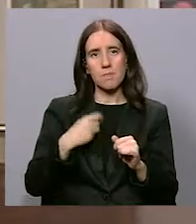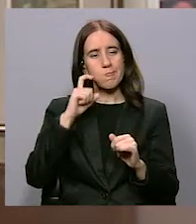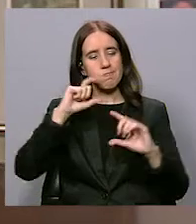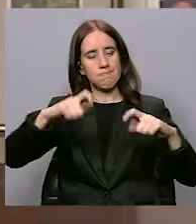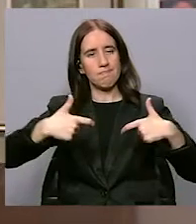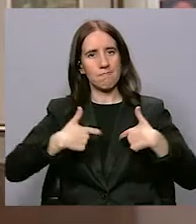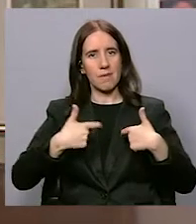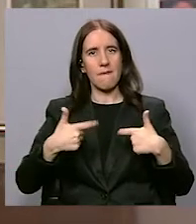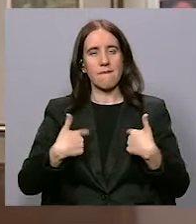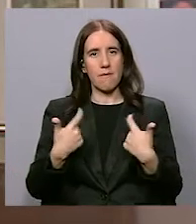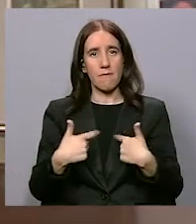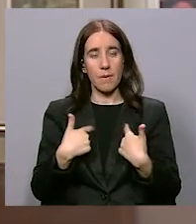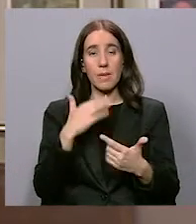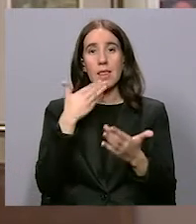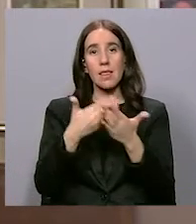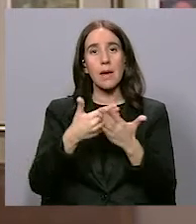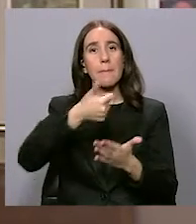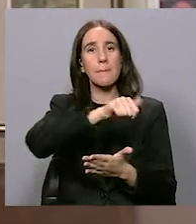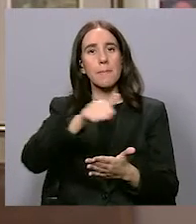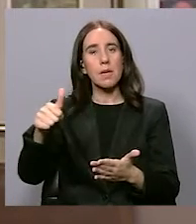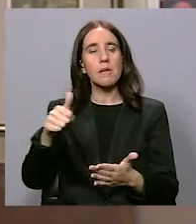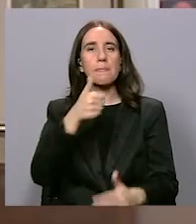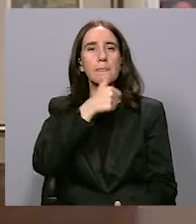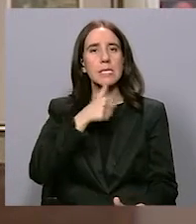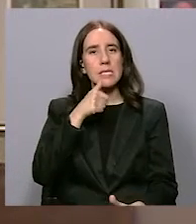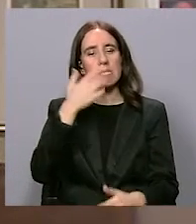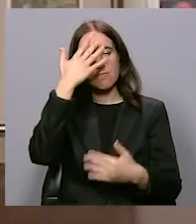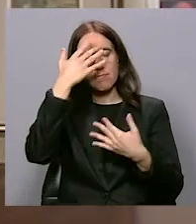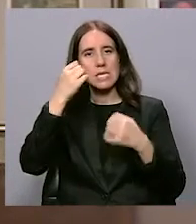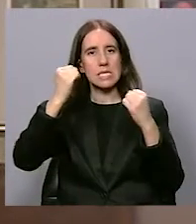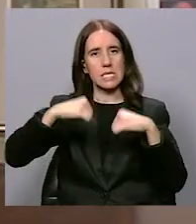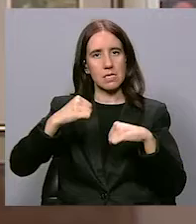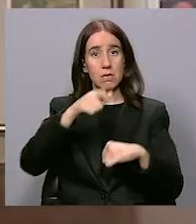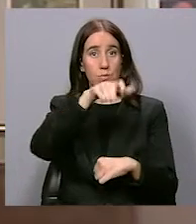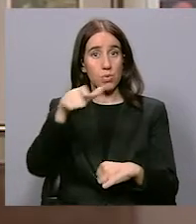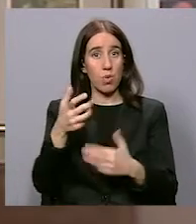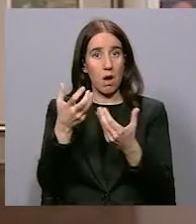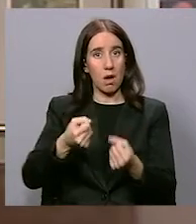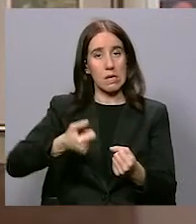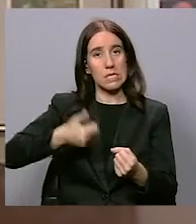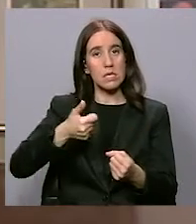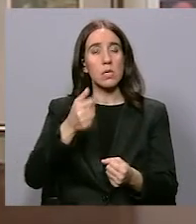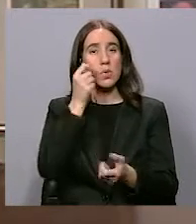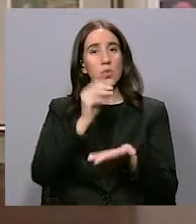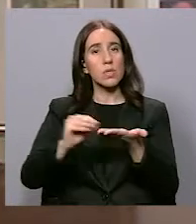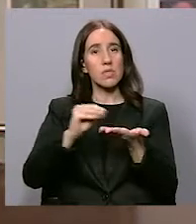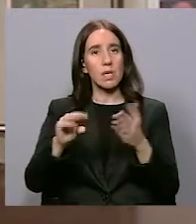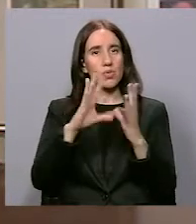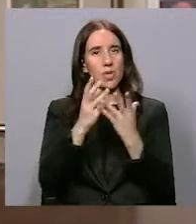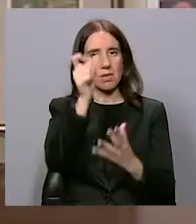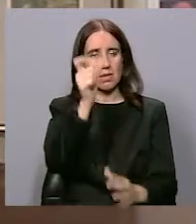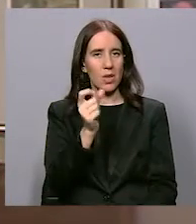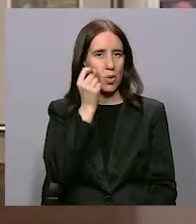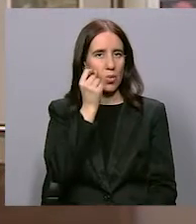e protecionismo pondo à prova a paciência e sem cts do mundo e em particular do secretário